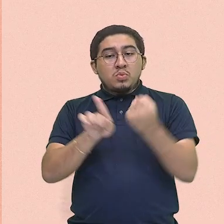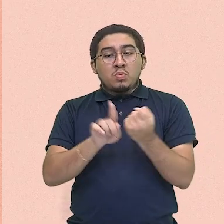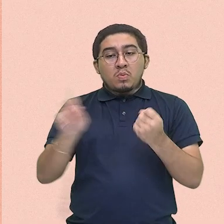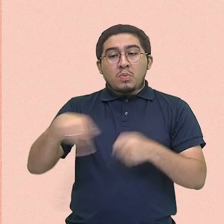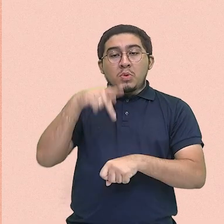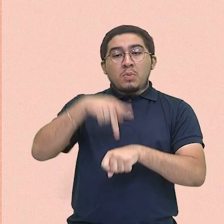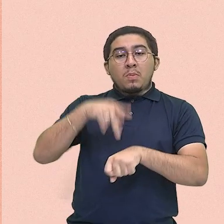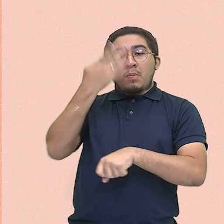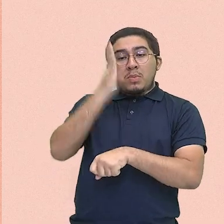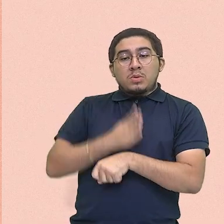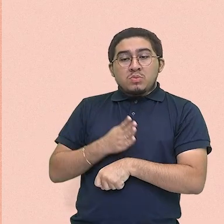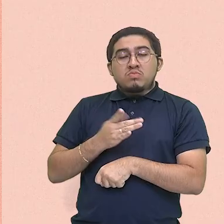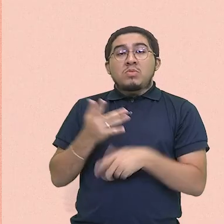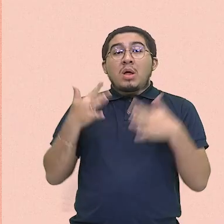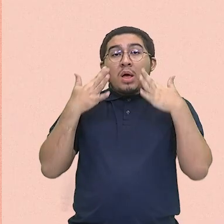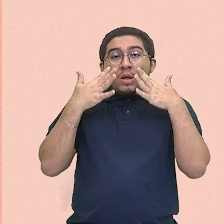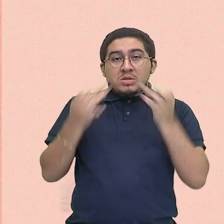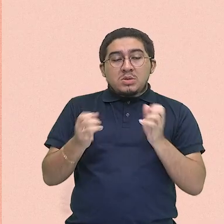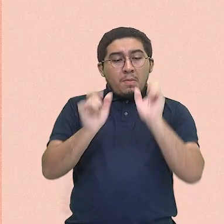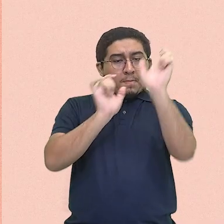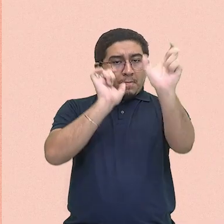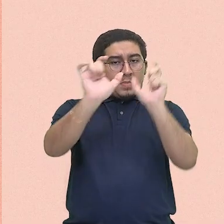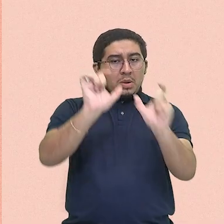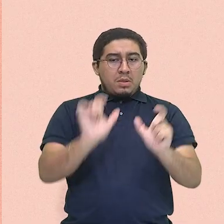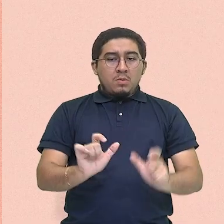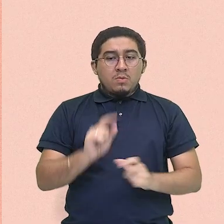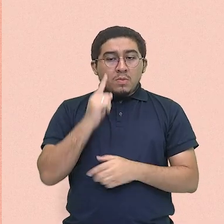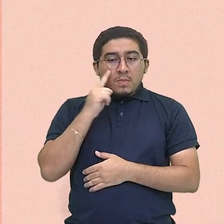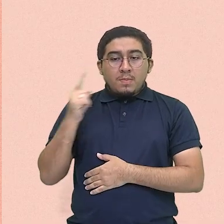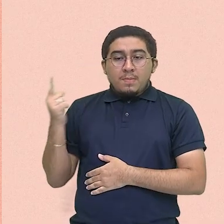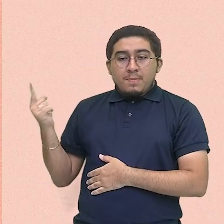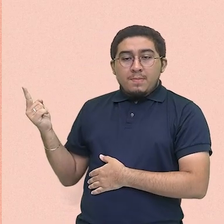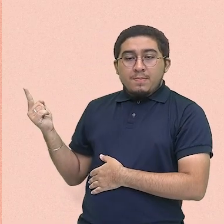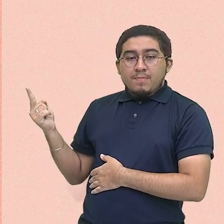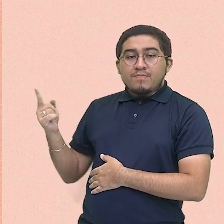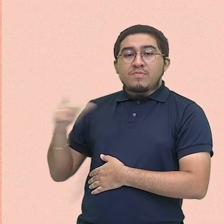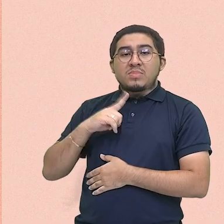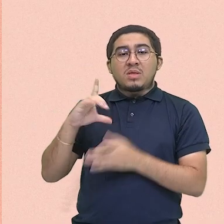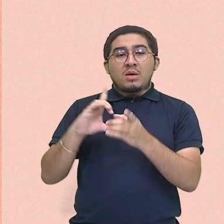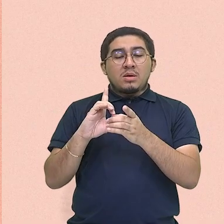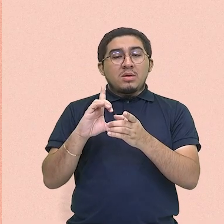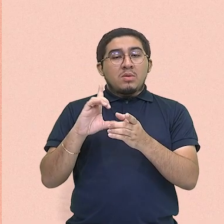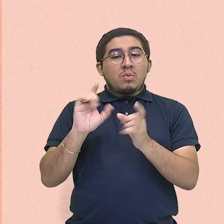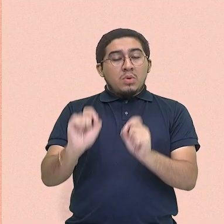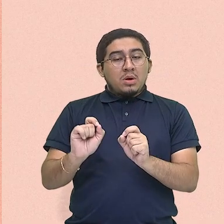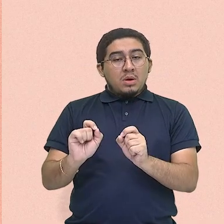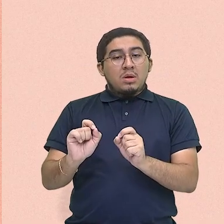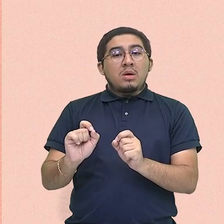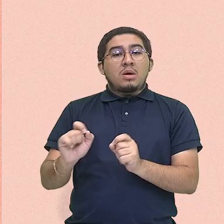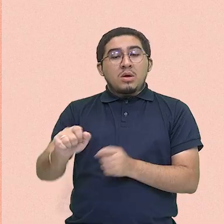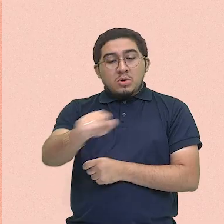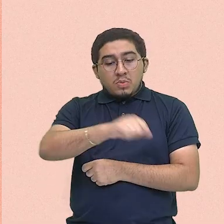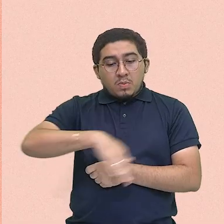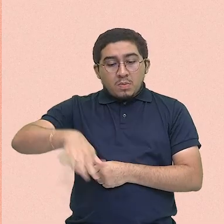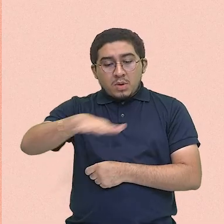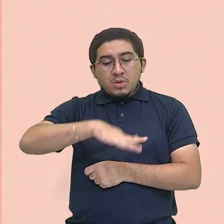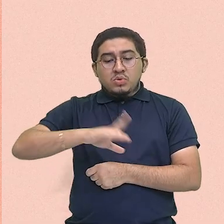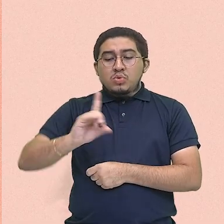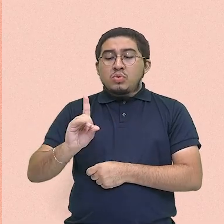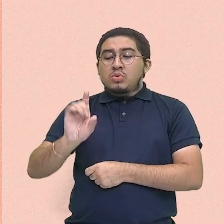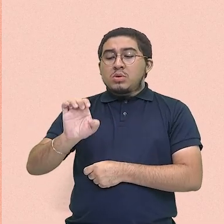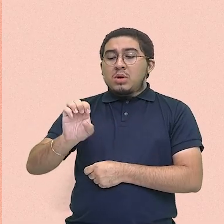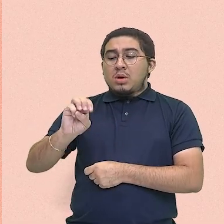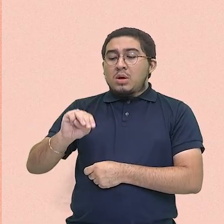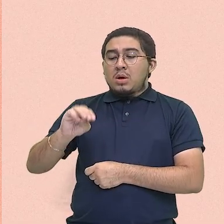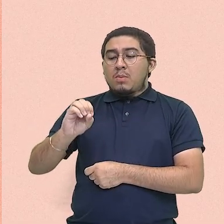Brasil. Observem o nosso mapa. Aparece aí demografia. Como é que é a